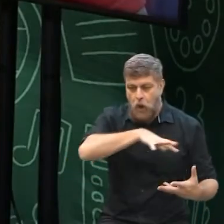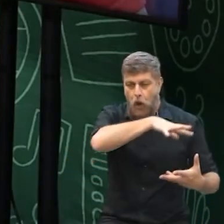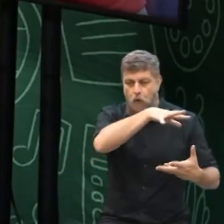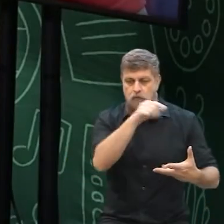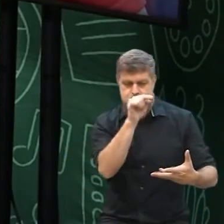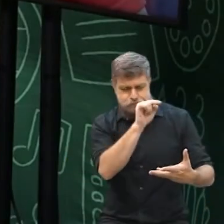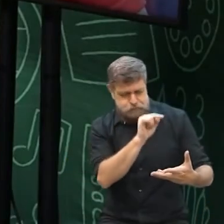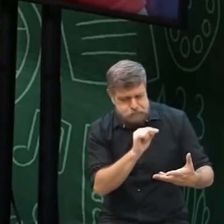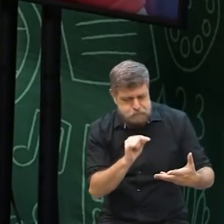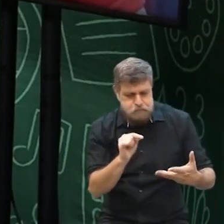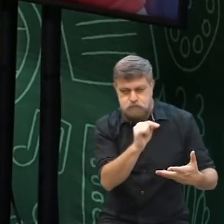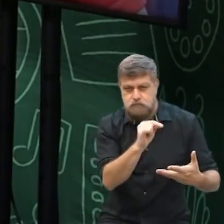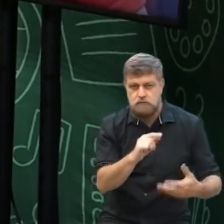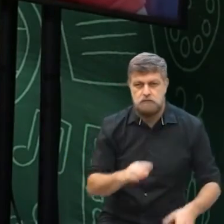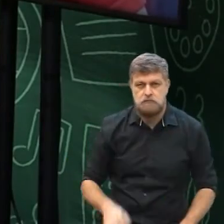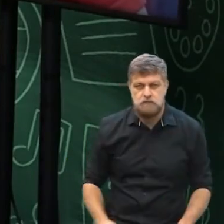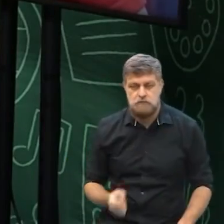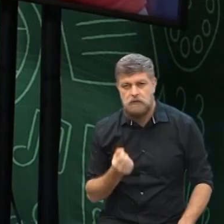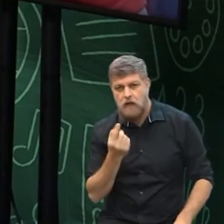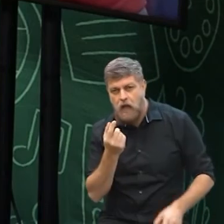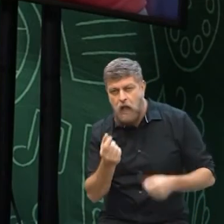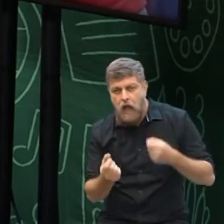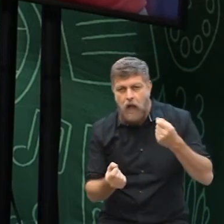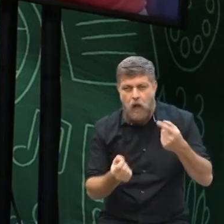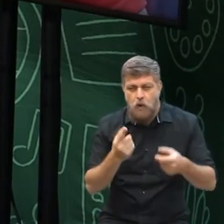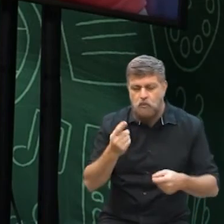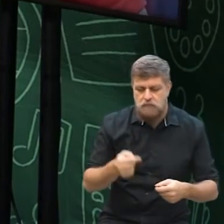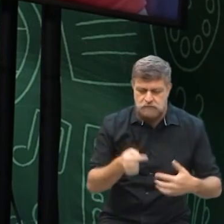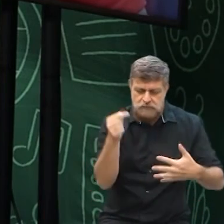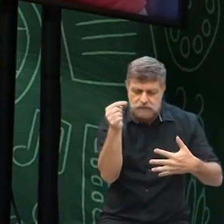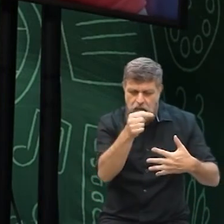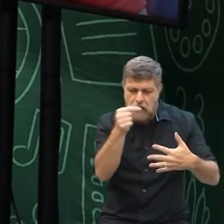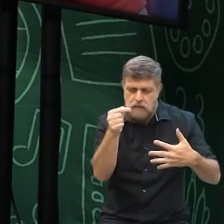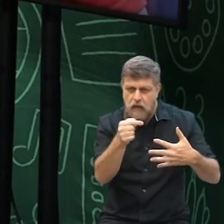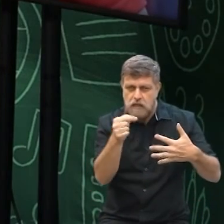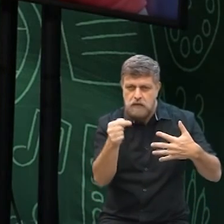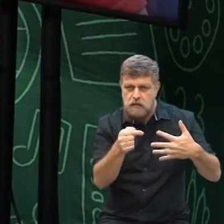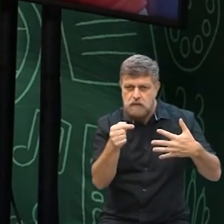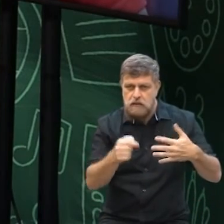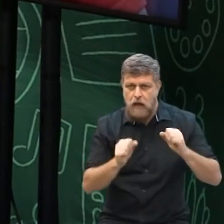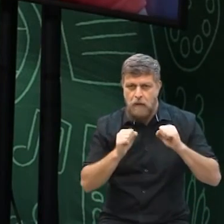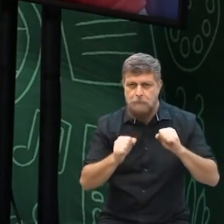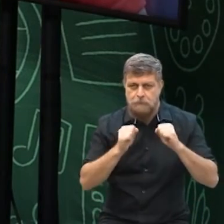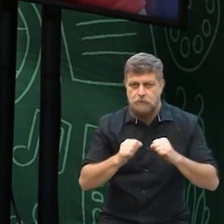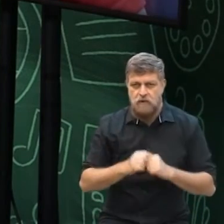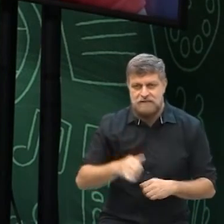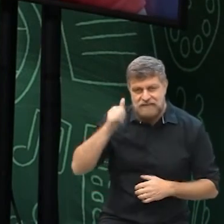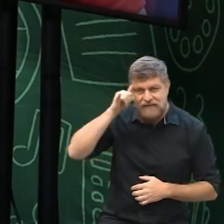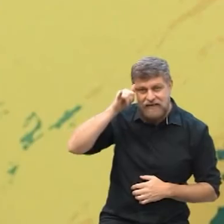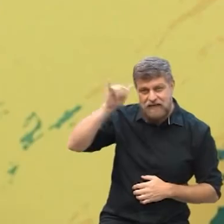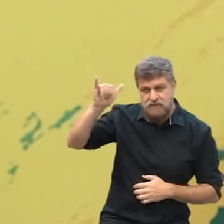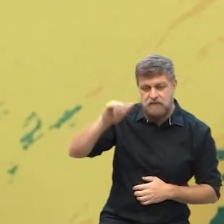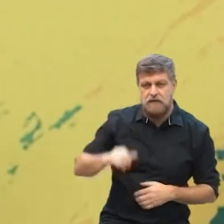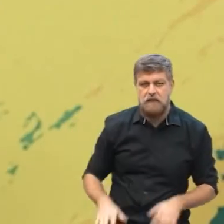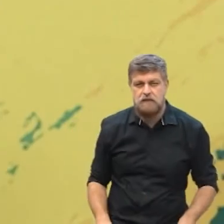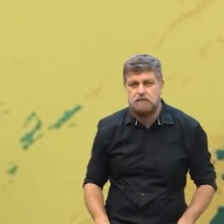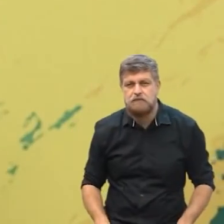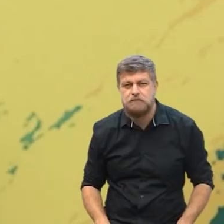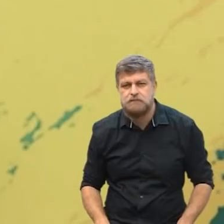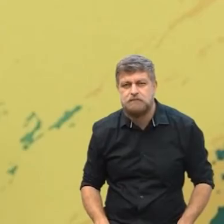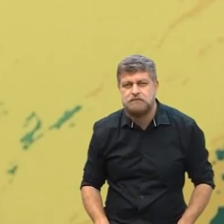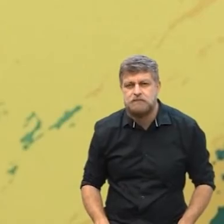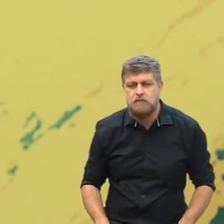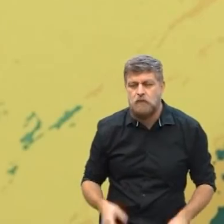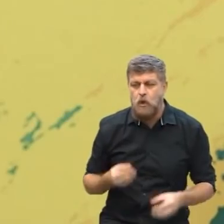mundo também. Alguns pontos podem ser evitados por conta disso ou não no Enem?